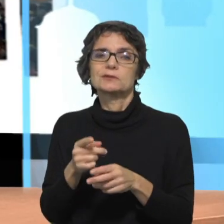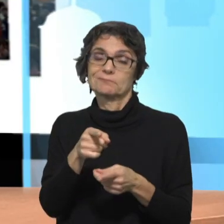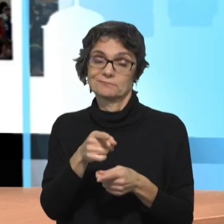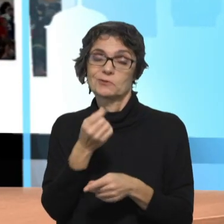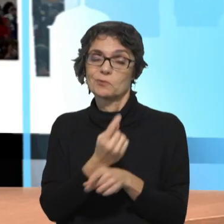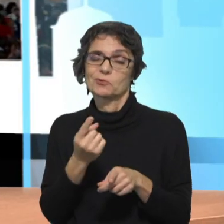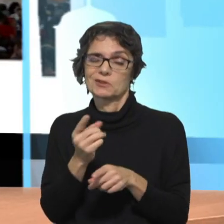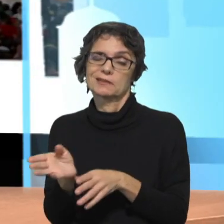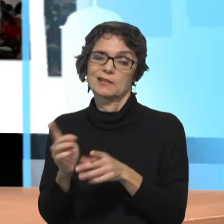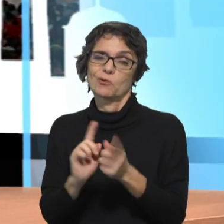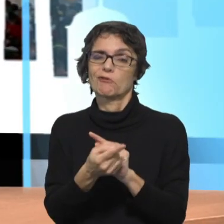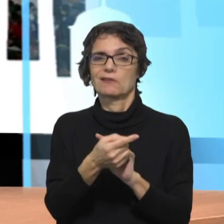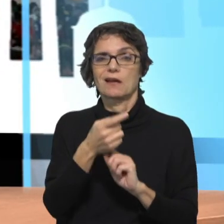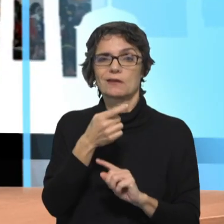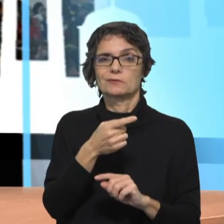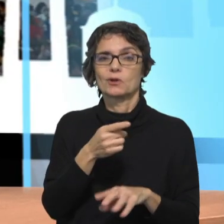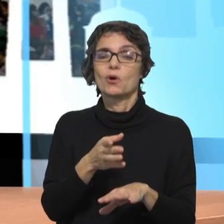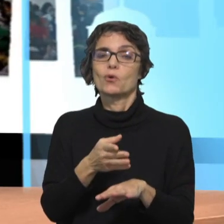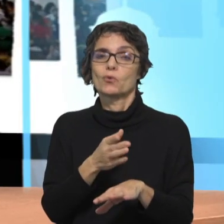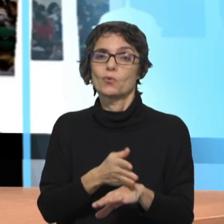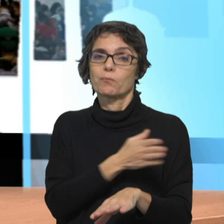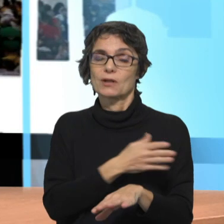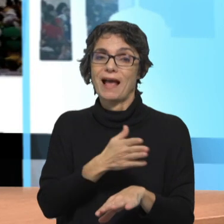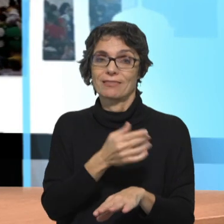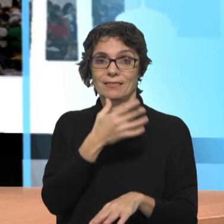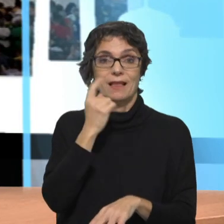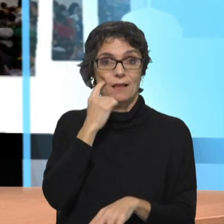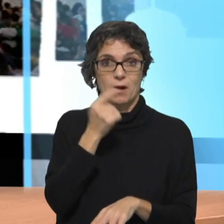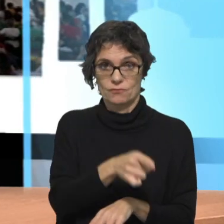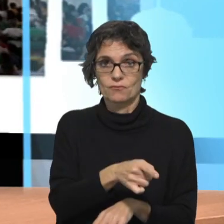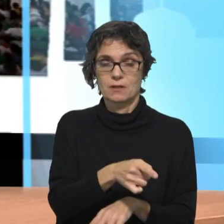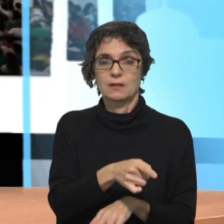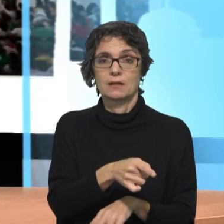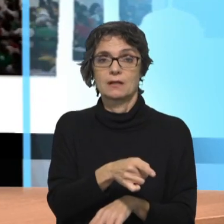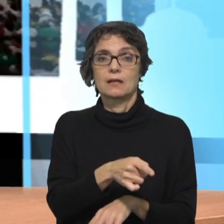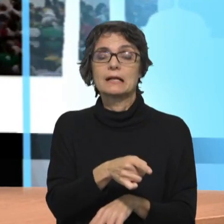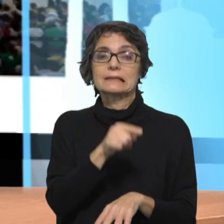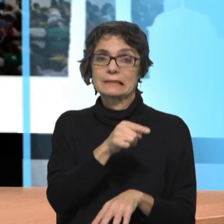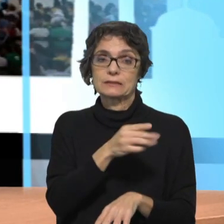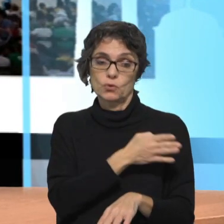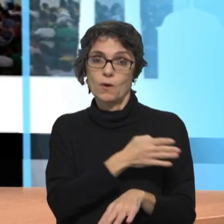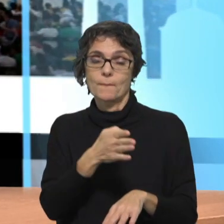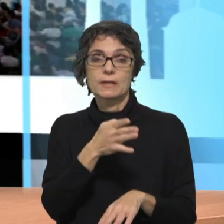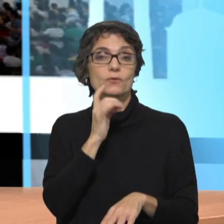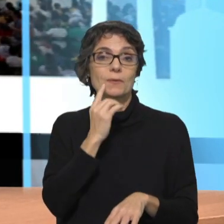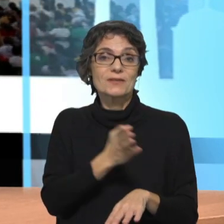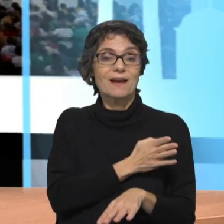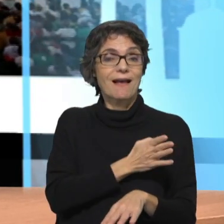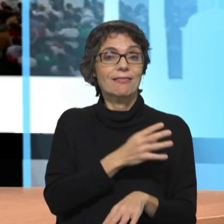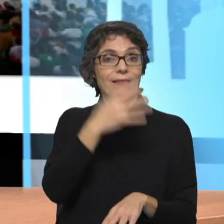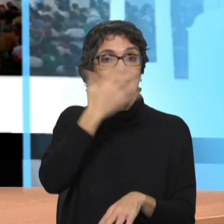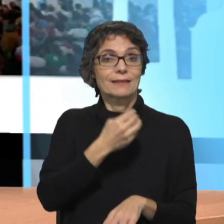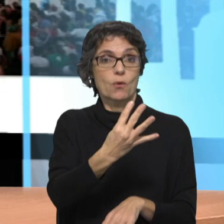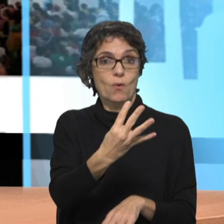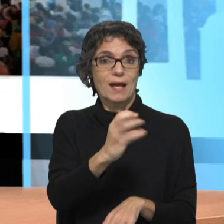que está definida a partir da simbologia dos 40 dias, o tempo do